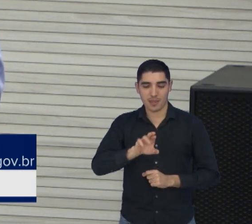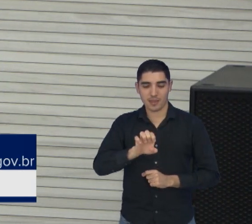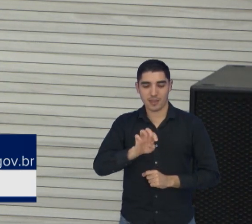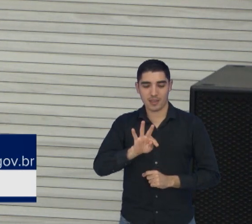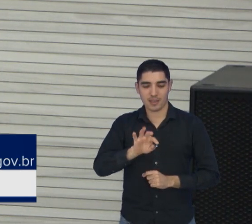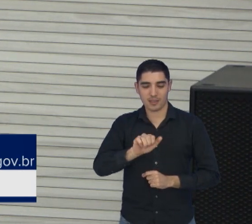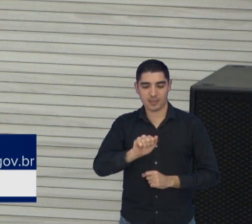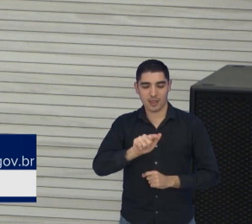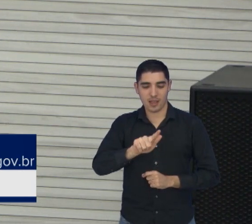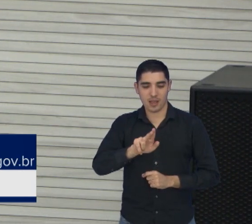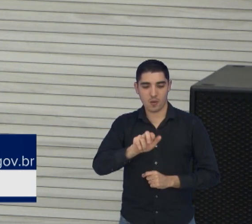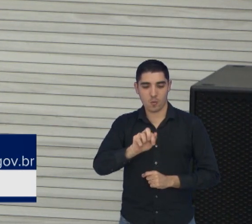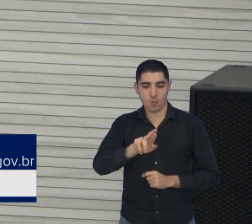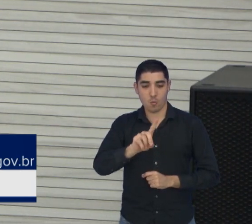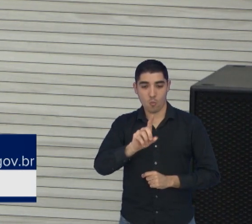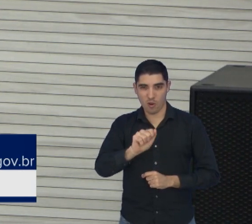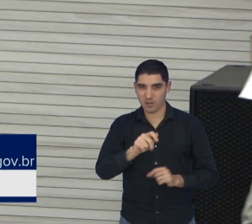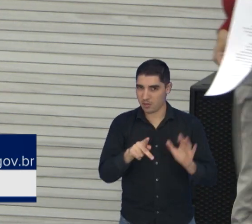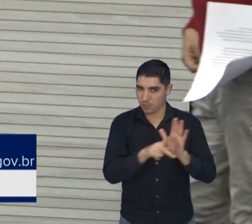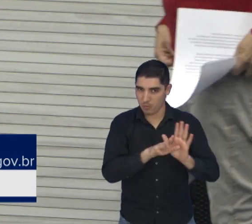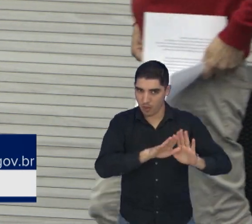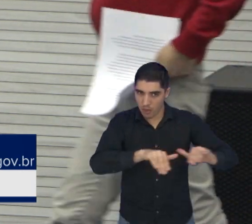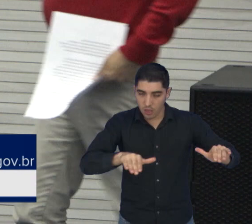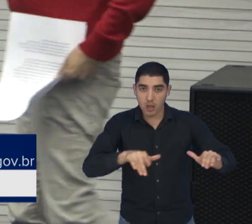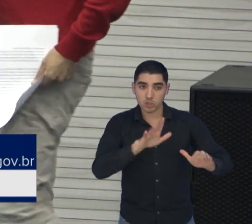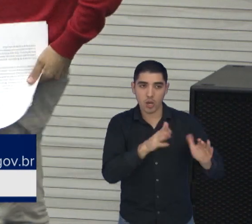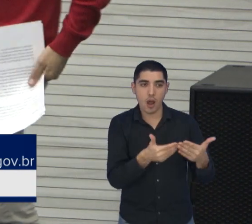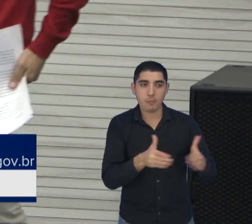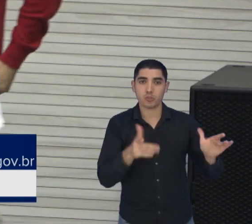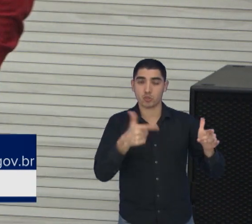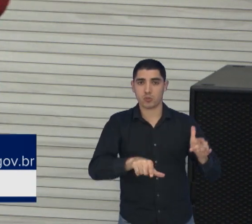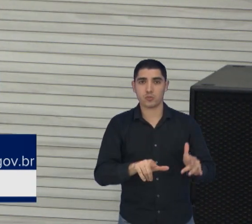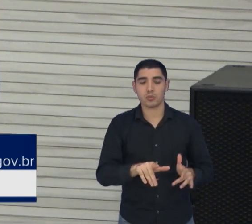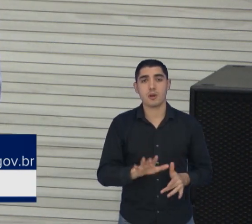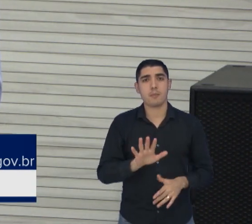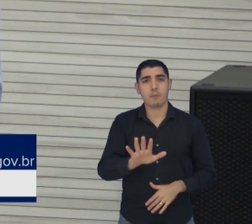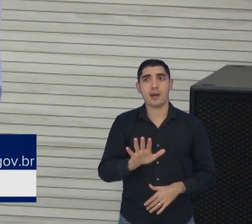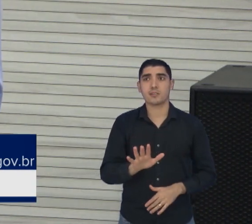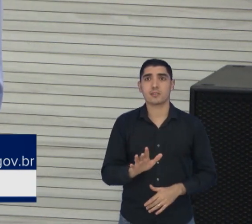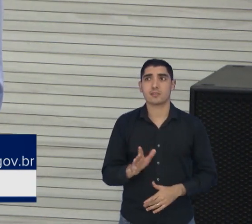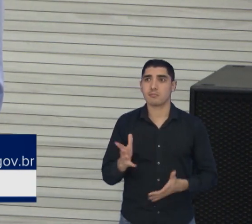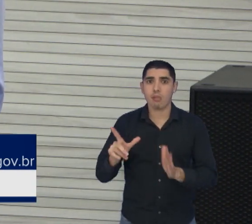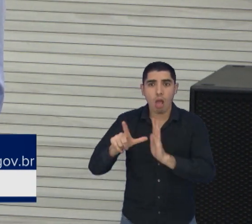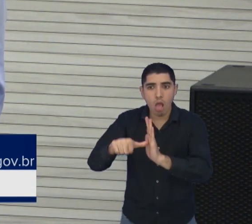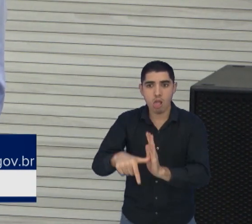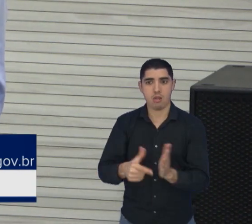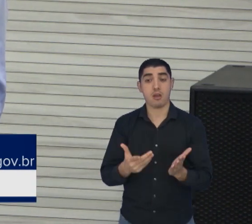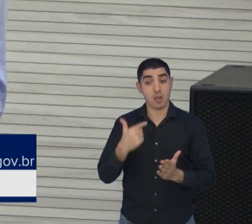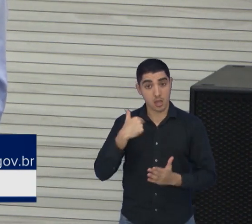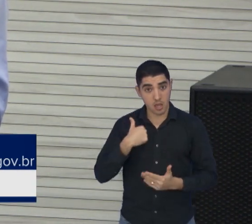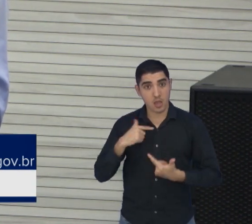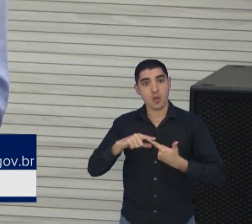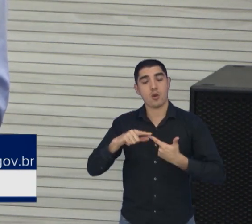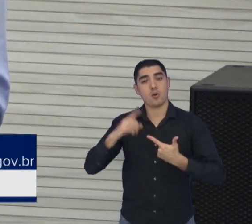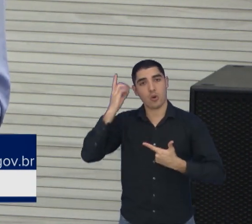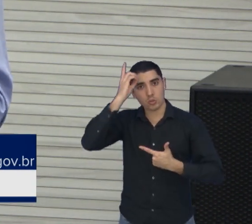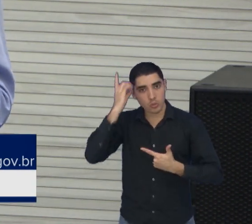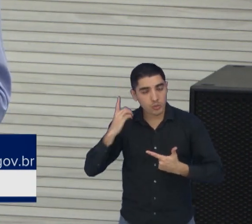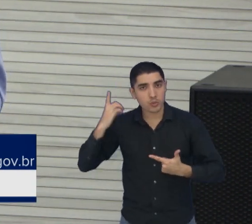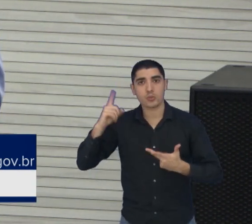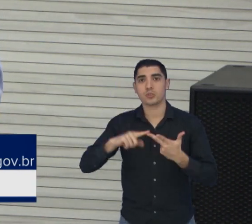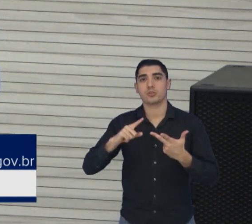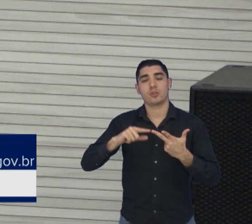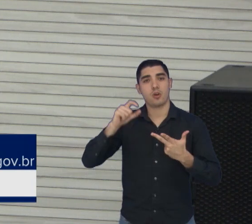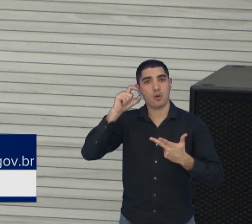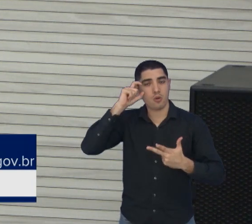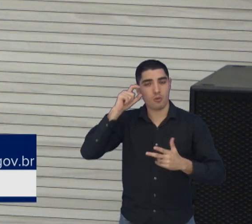Antes tarde do que nunca, né? Precisou eu, Walter Aduce e o deputado Elton irmos lá para fazer